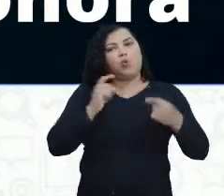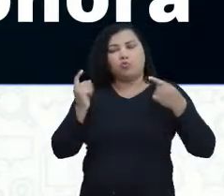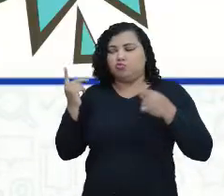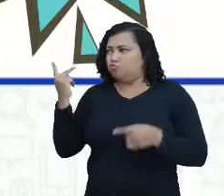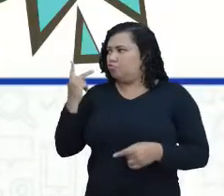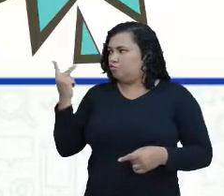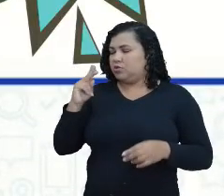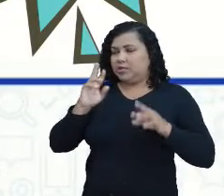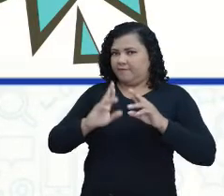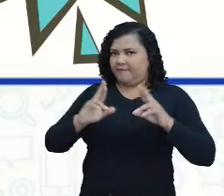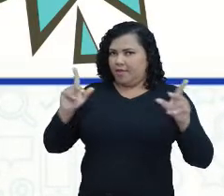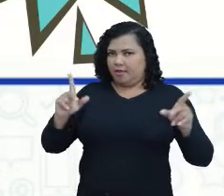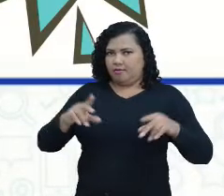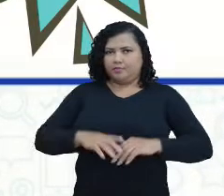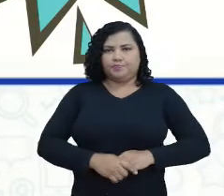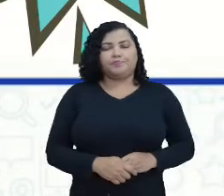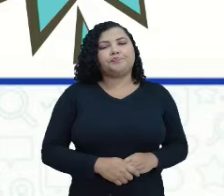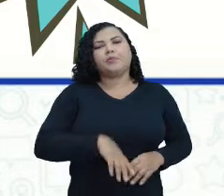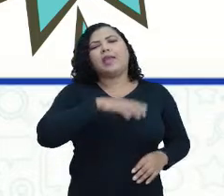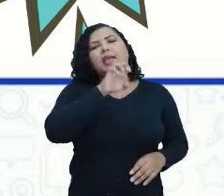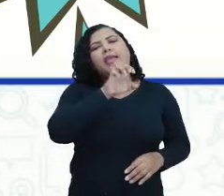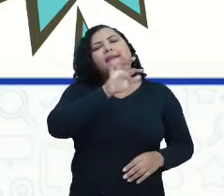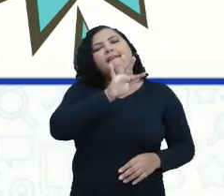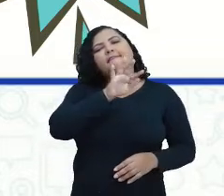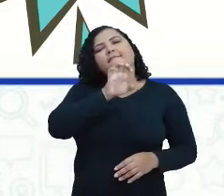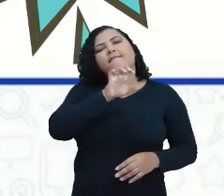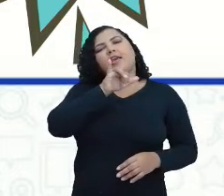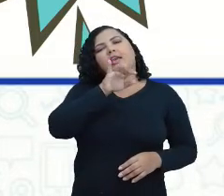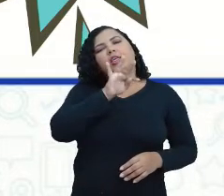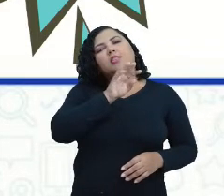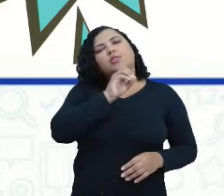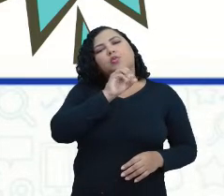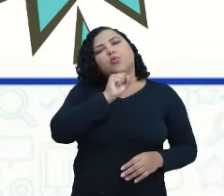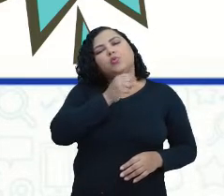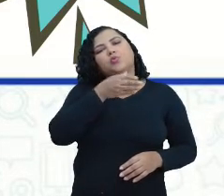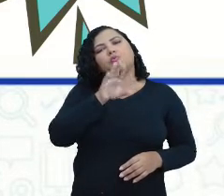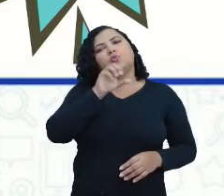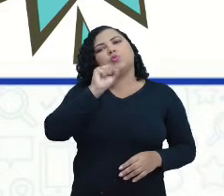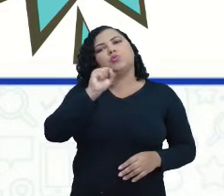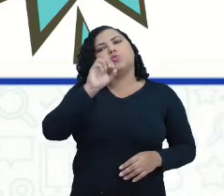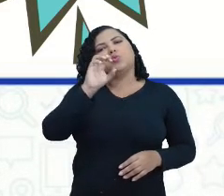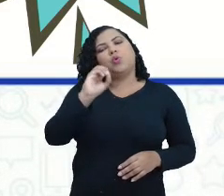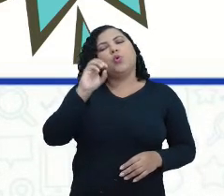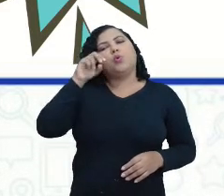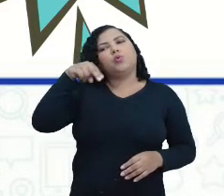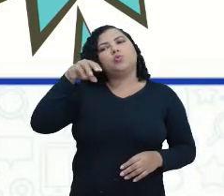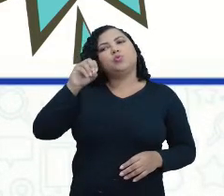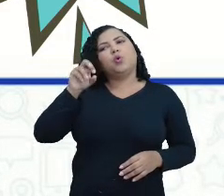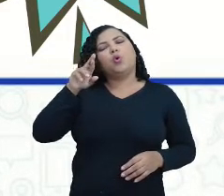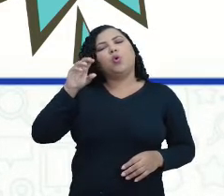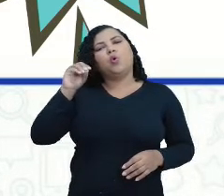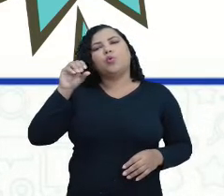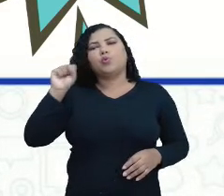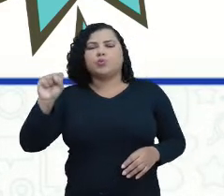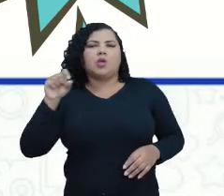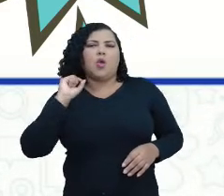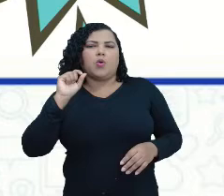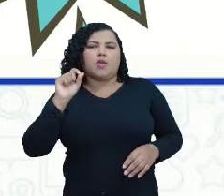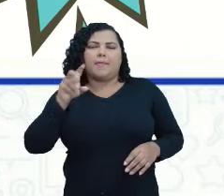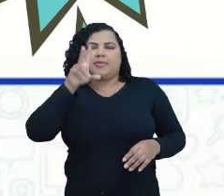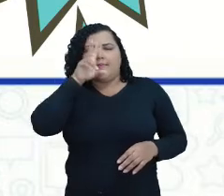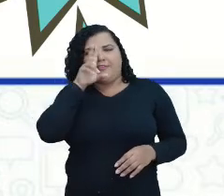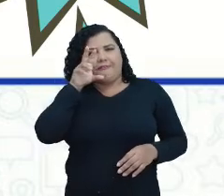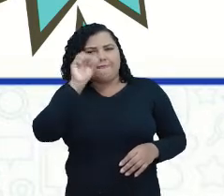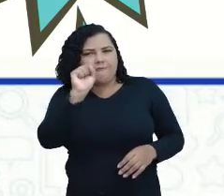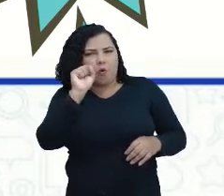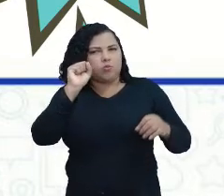gente? Vamos ver aqui um pouquinho. Os efeitos sonoros são aquelas criações para dar mais força,